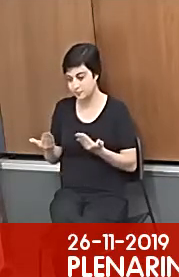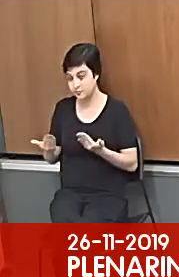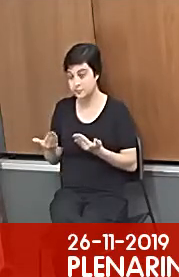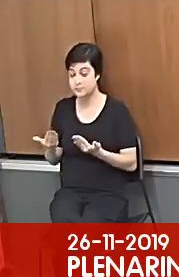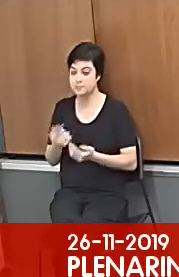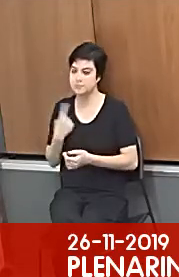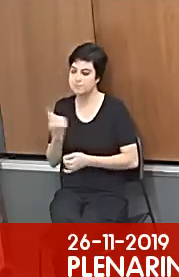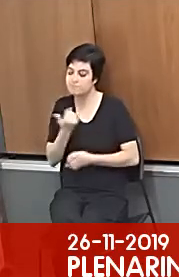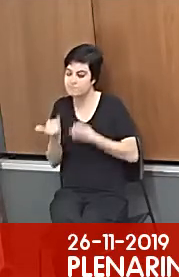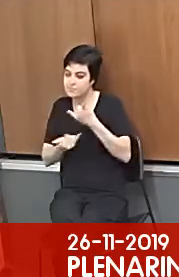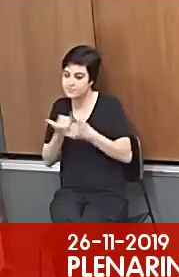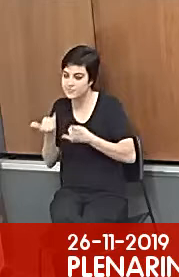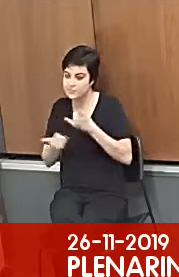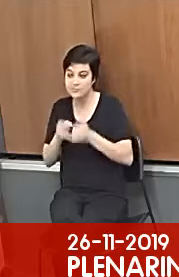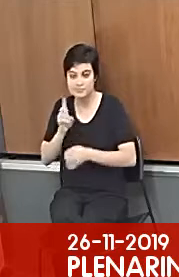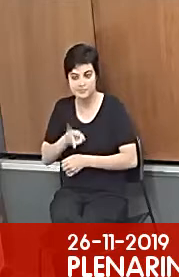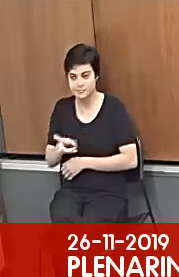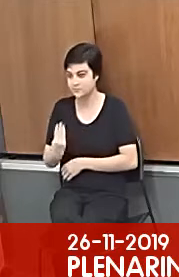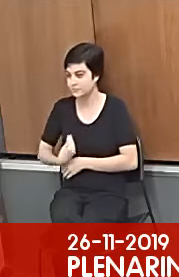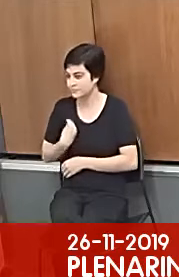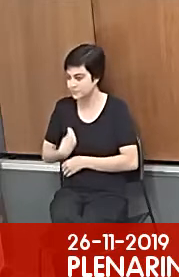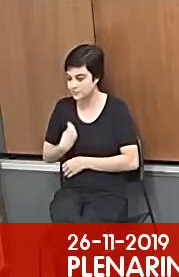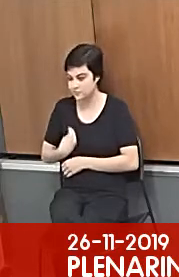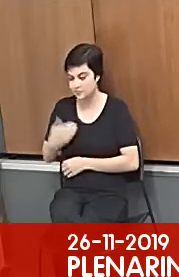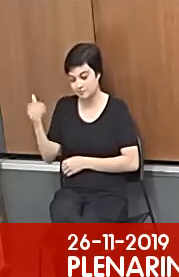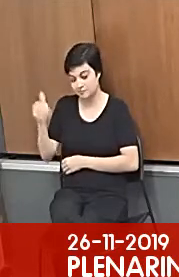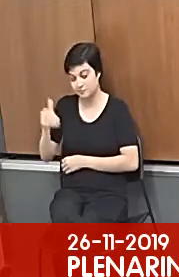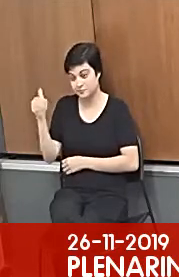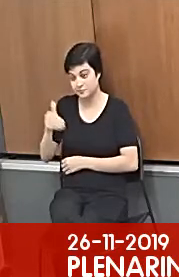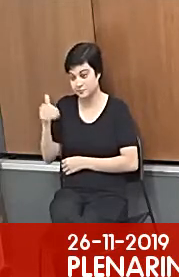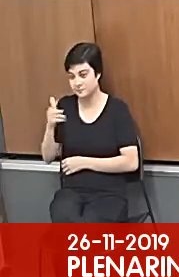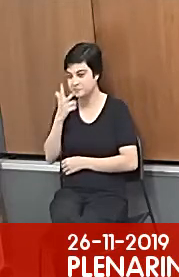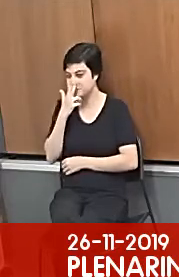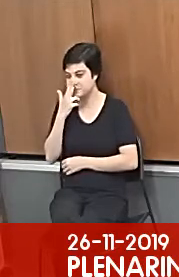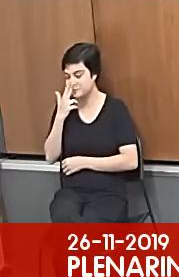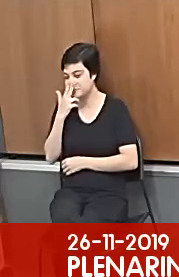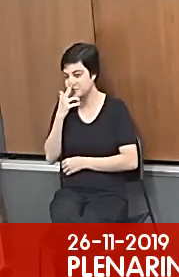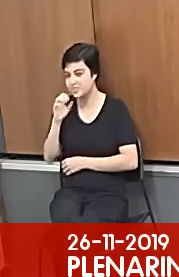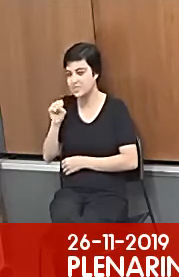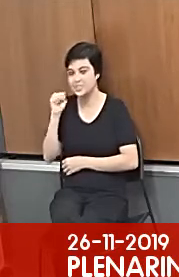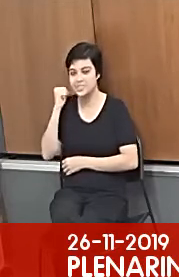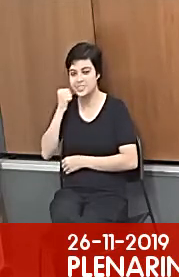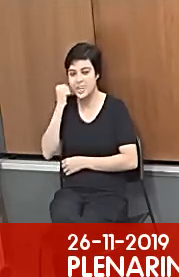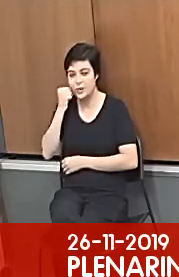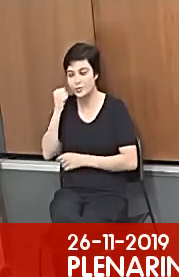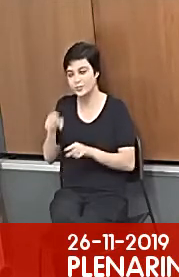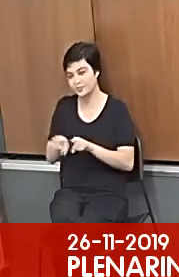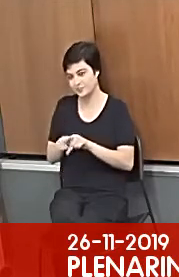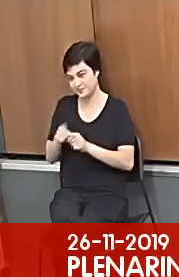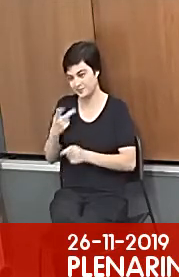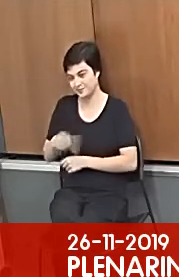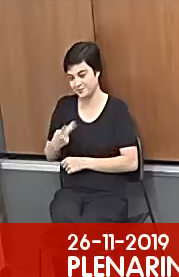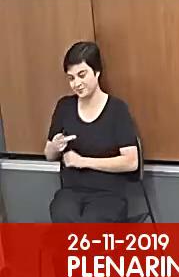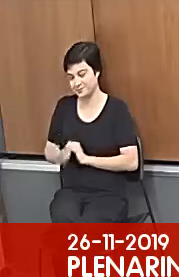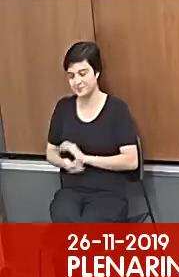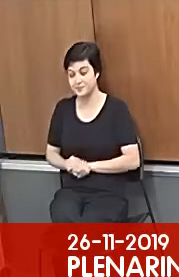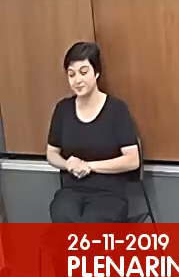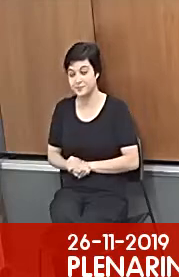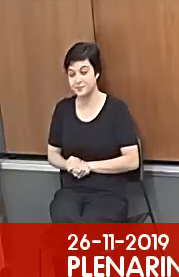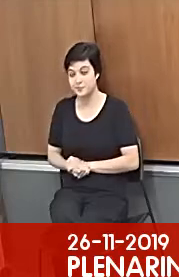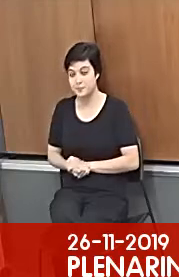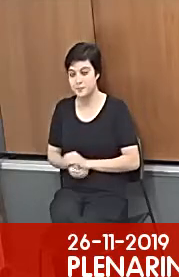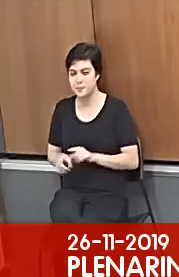brinca que ela é o sexto componente, né? O sexto, a senadora, né? A nossa senadora. E aqui,